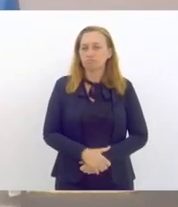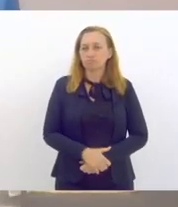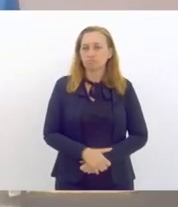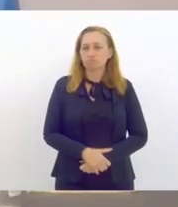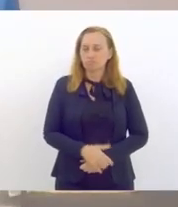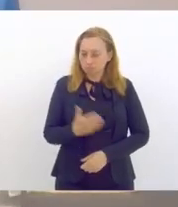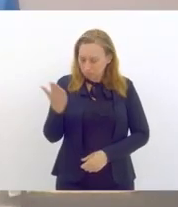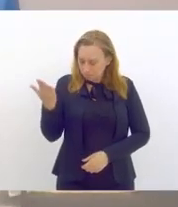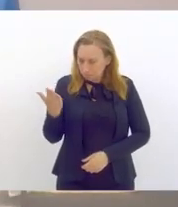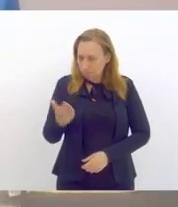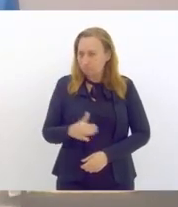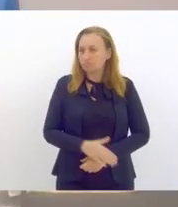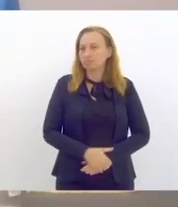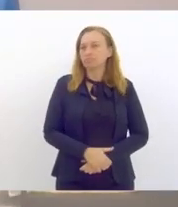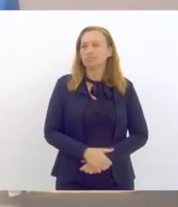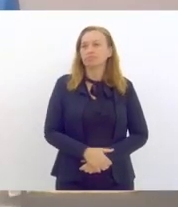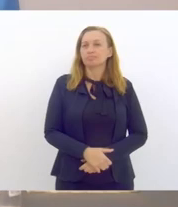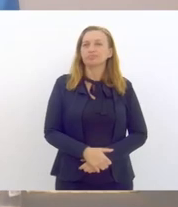por favor